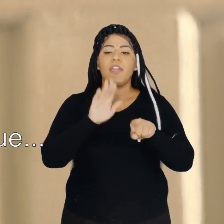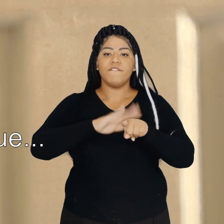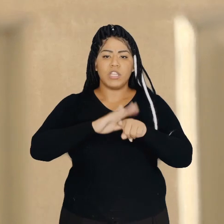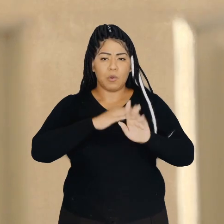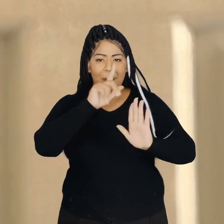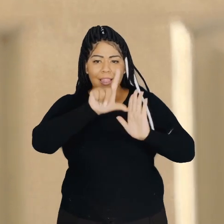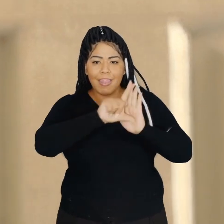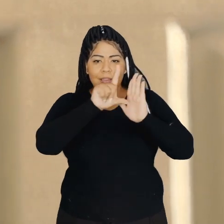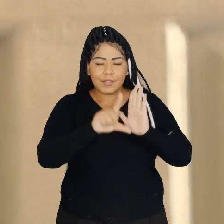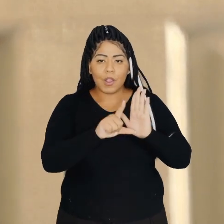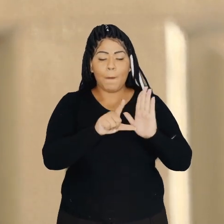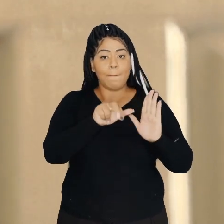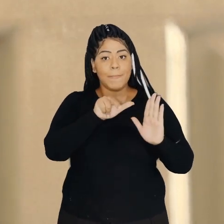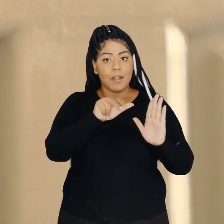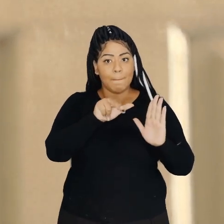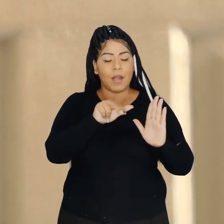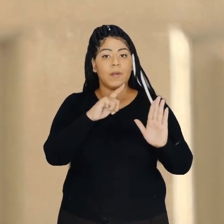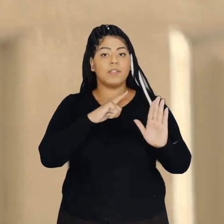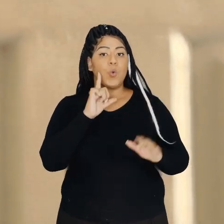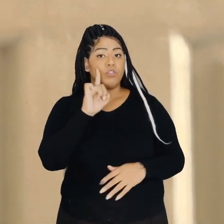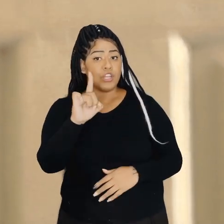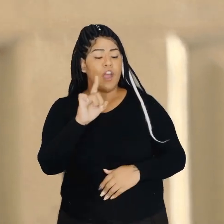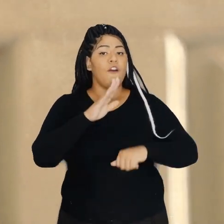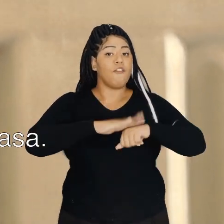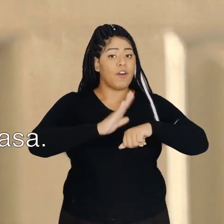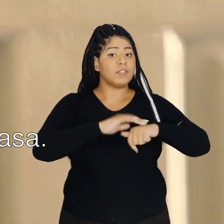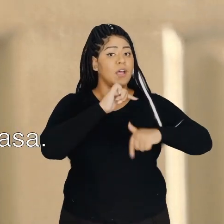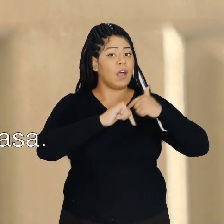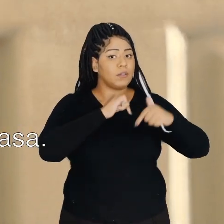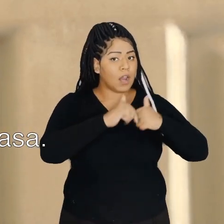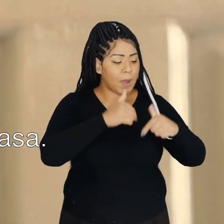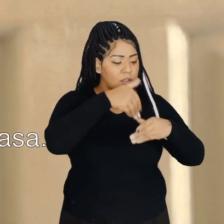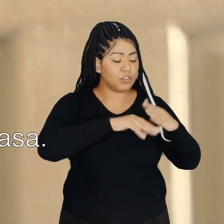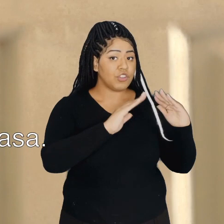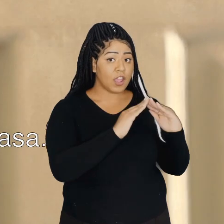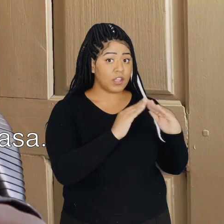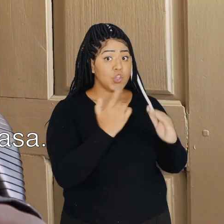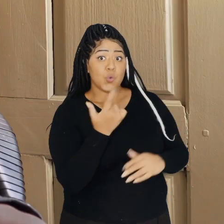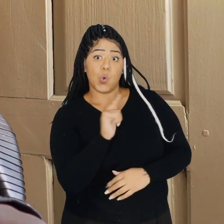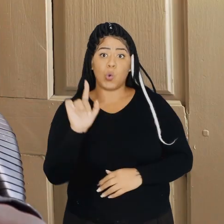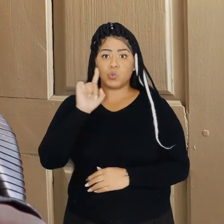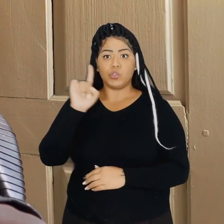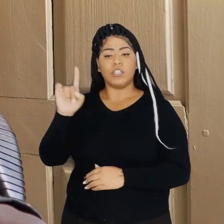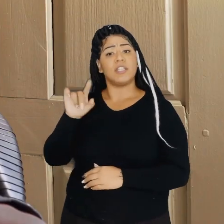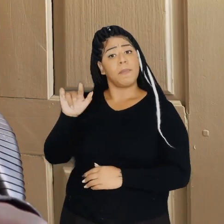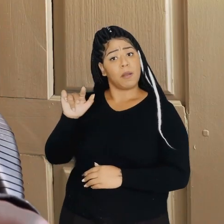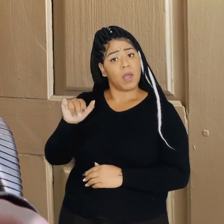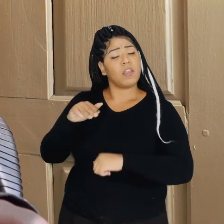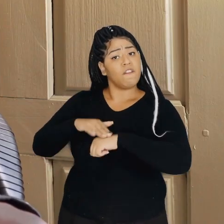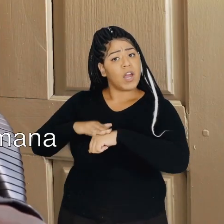que como eu e minha irmã, eu programei para um dia ser eu, a ajudar a fazer as coisas daqui de casa, e um dia ser minha